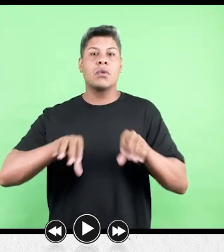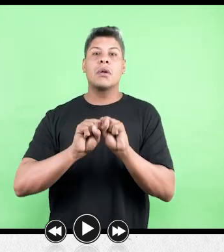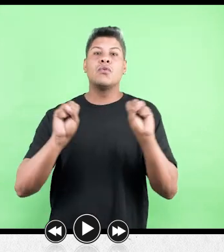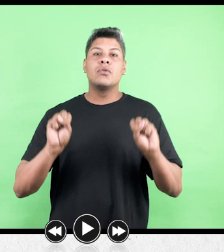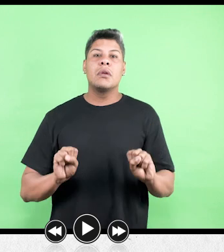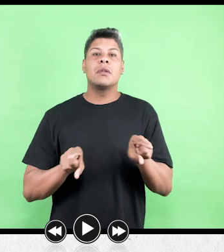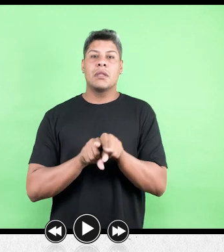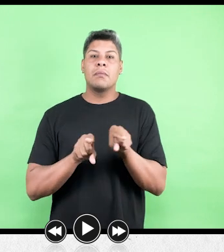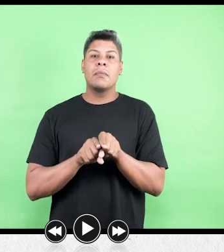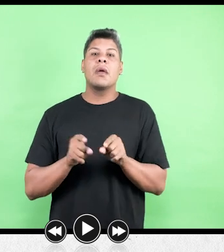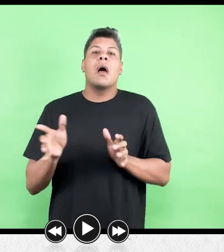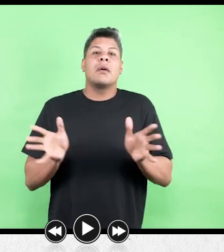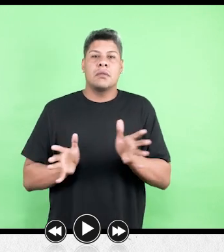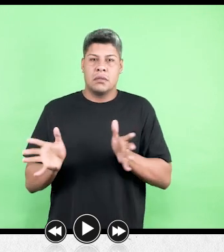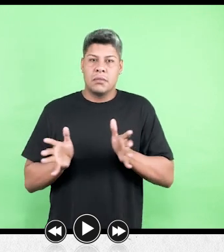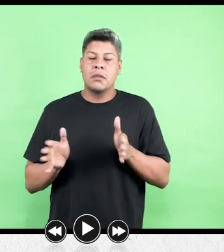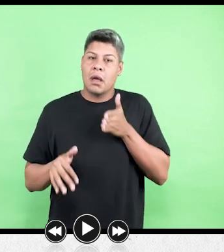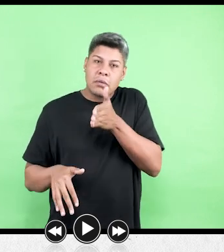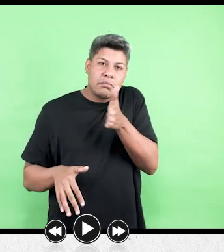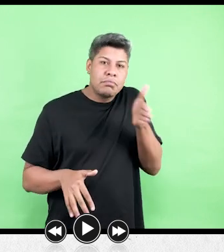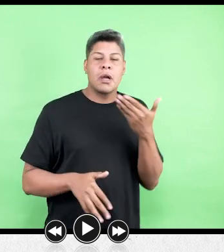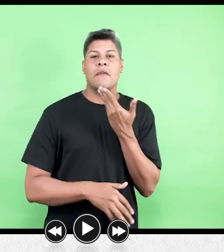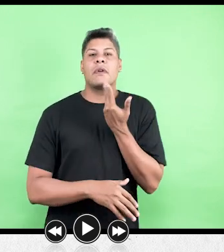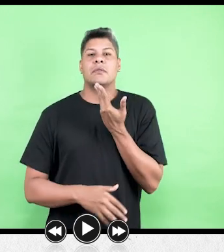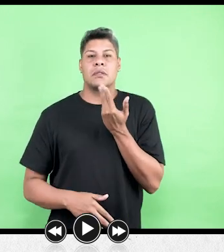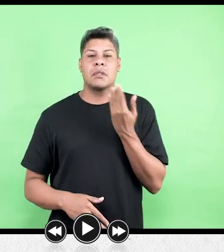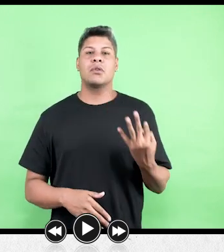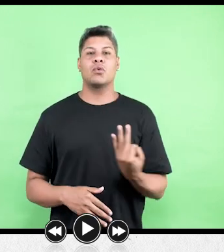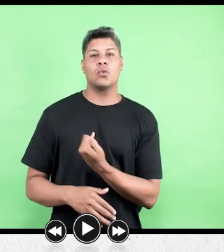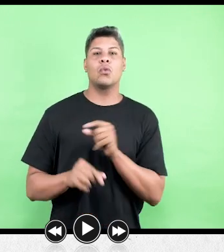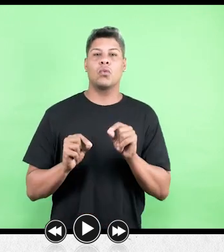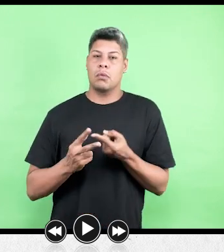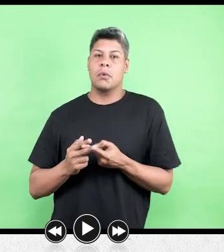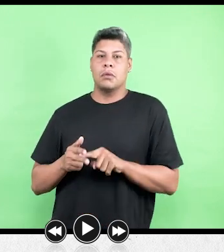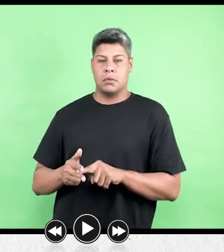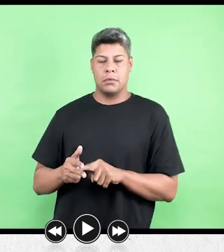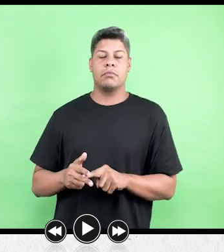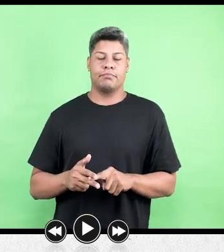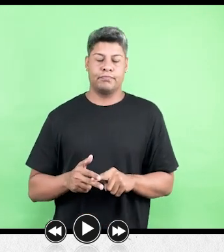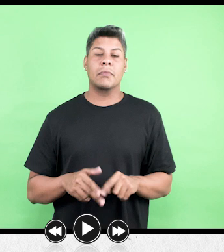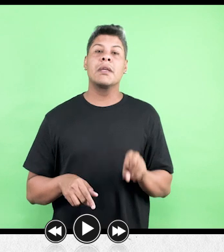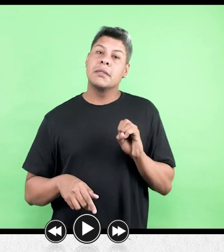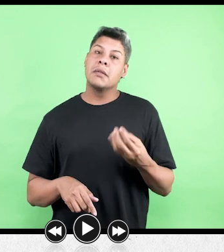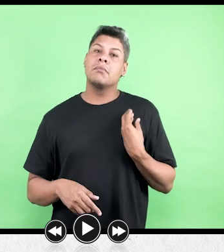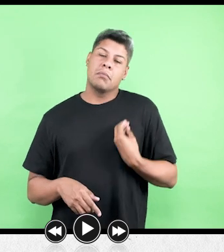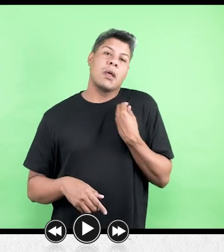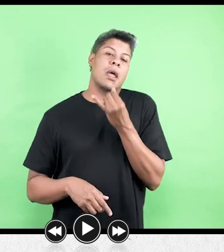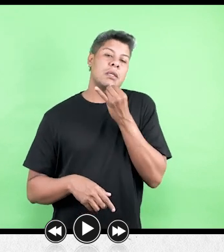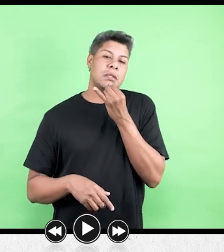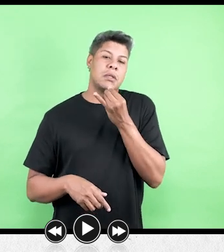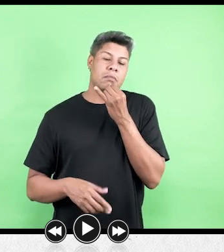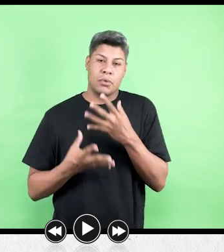A acessibilidade a essas instalações para facilitar, né, toda a parte de manutenção. Se existe, por exemplo,